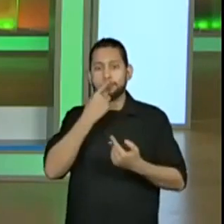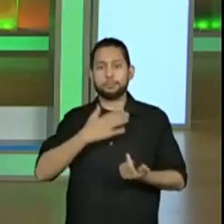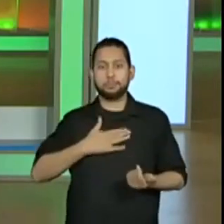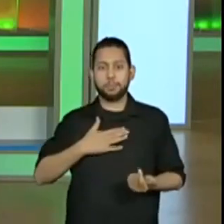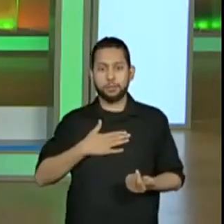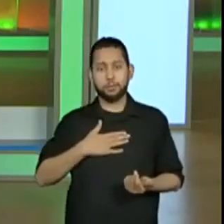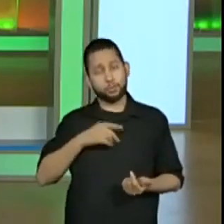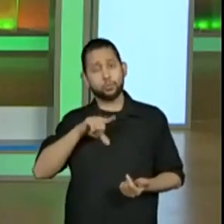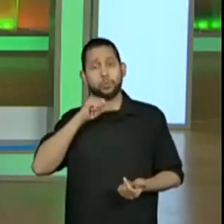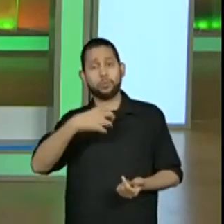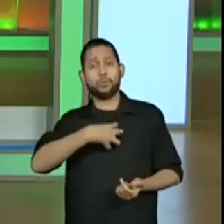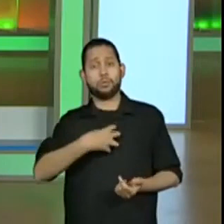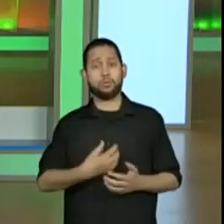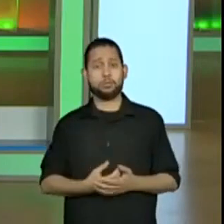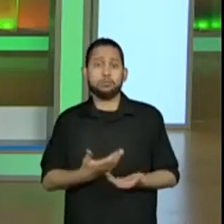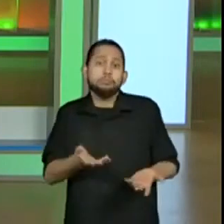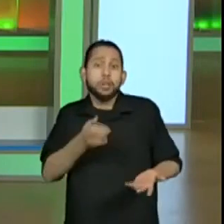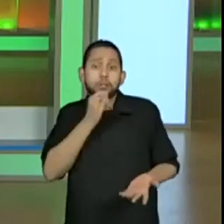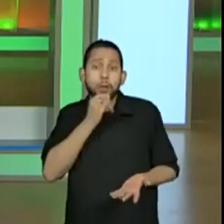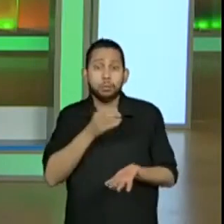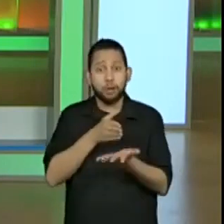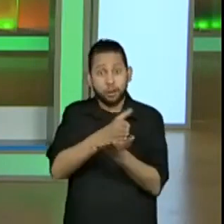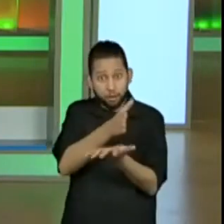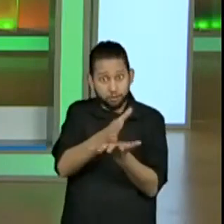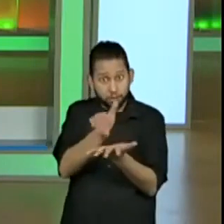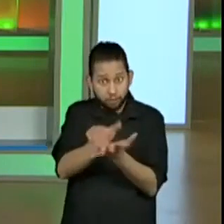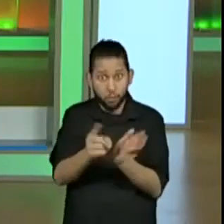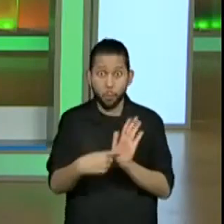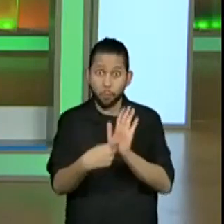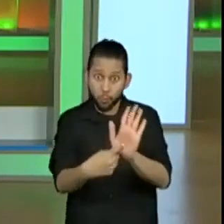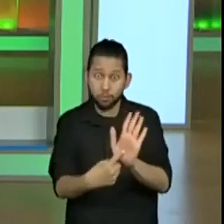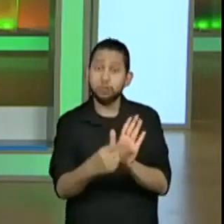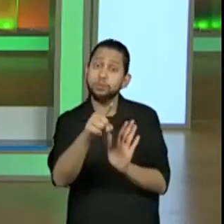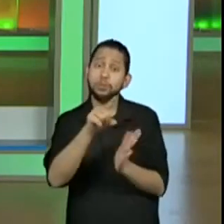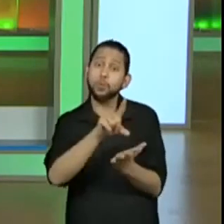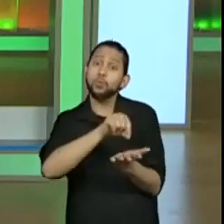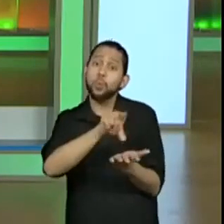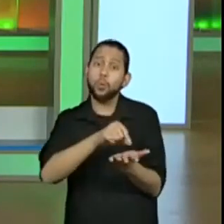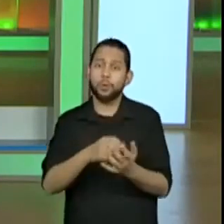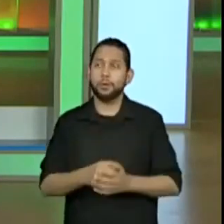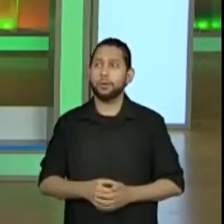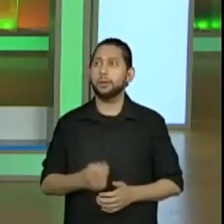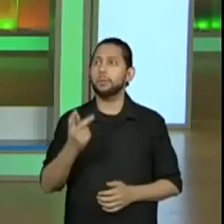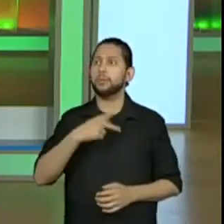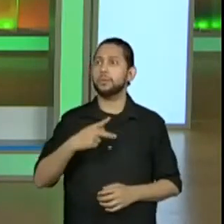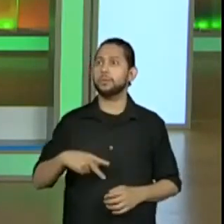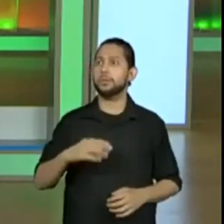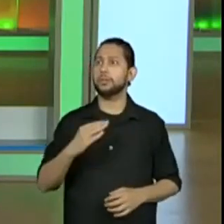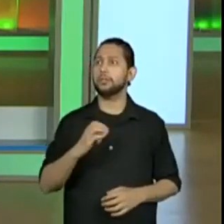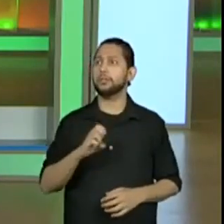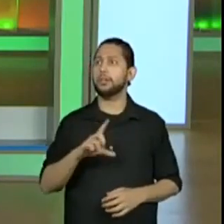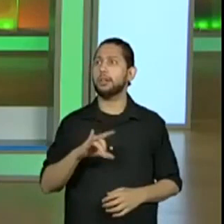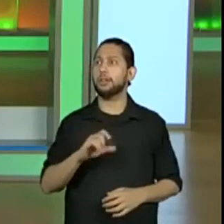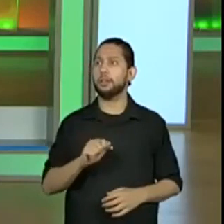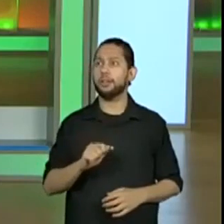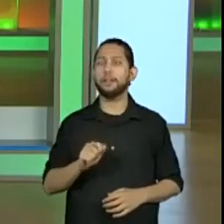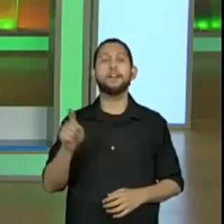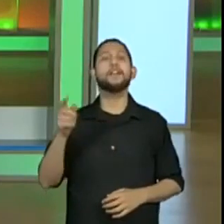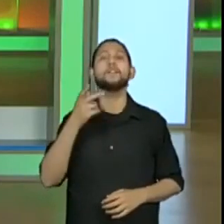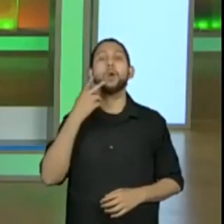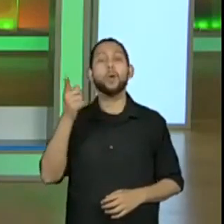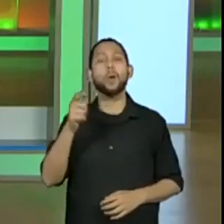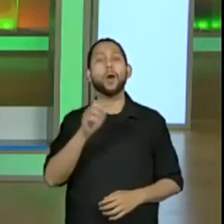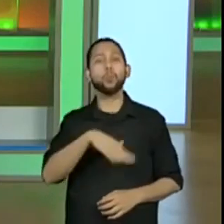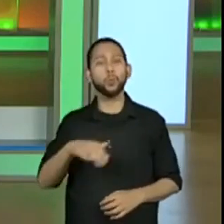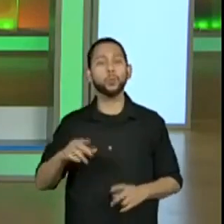serve para trabalhar com os meus alunos, não é isso? Sim. E aí eu quero dizer que a professora Célia disse que os alunos dela estão torcendo por mim. Sim,